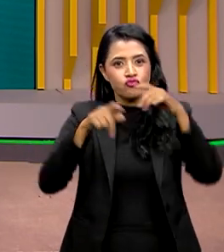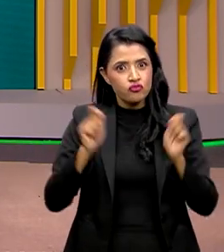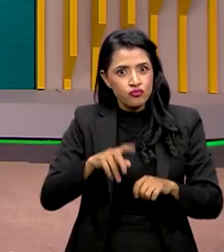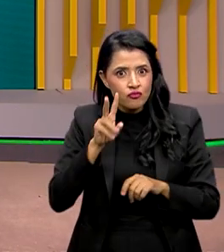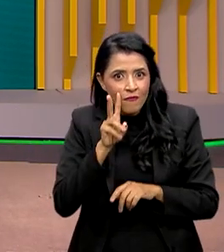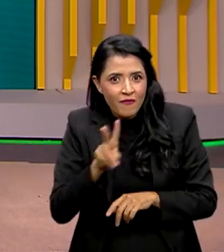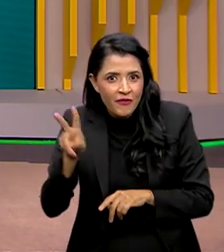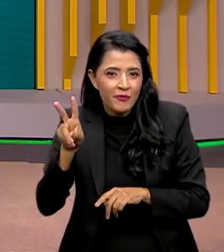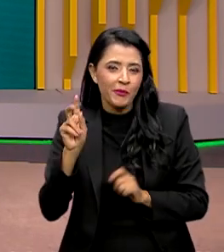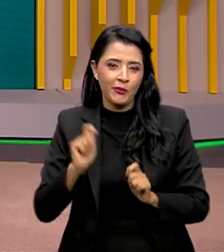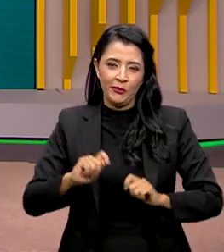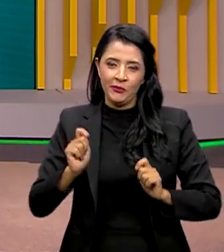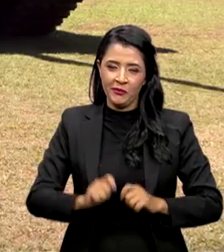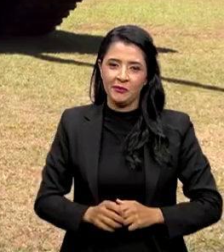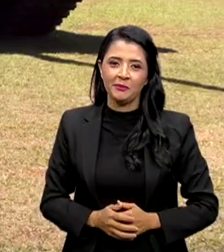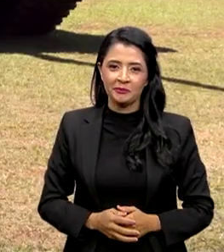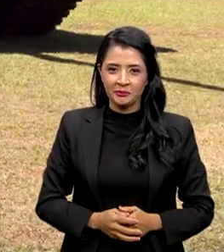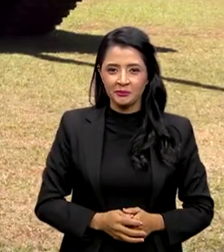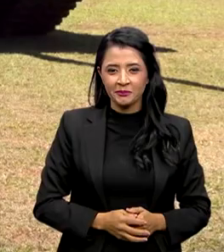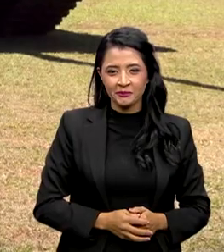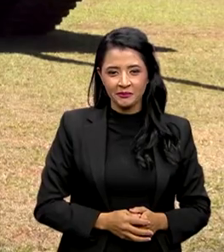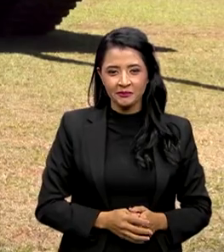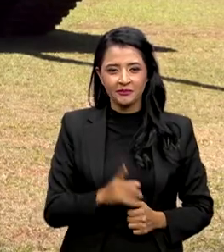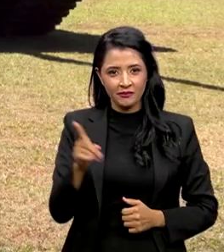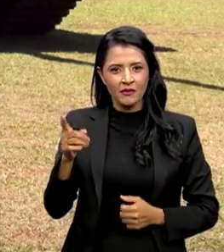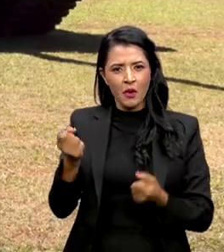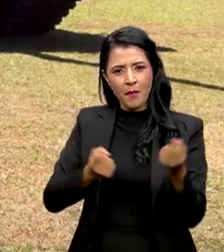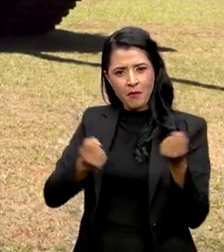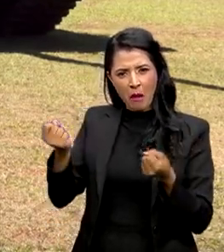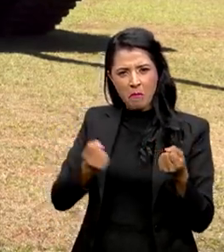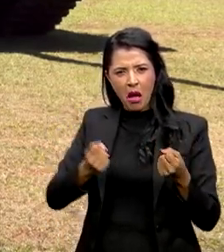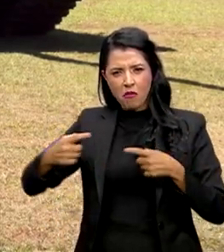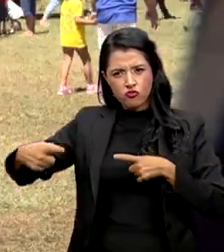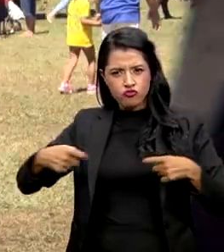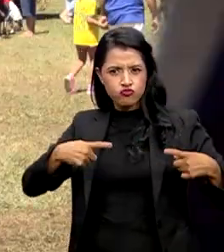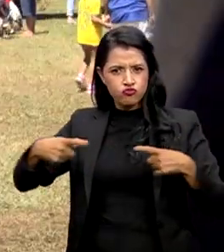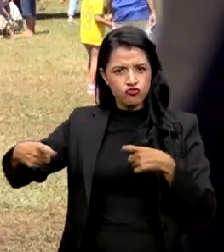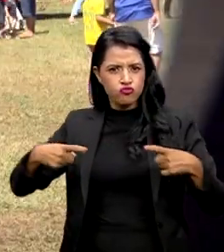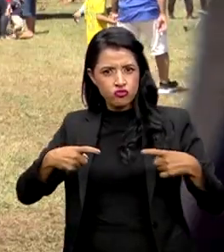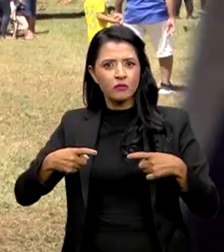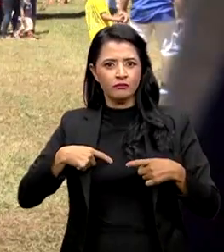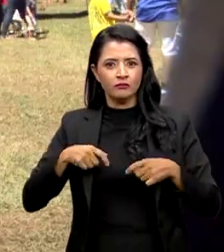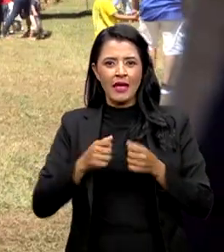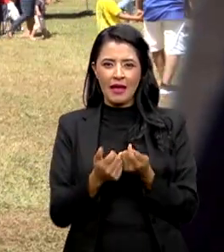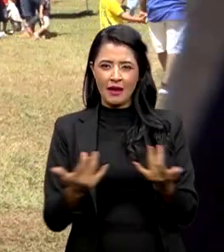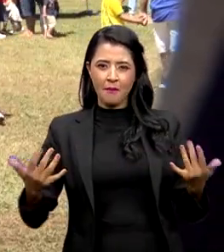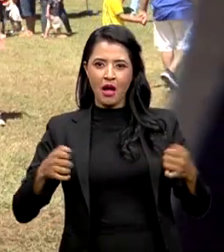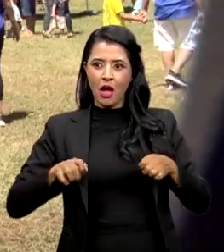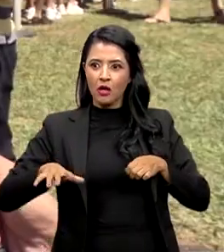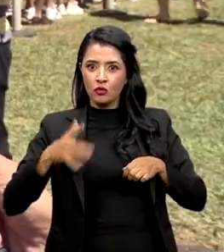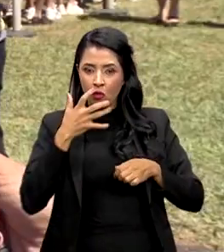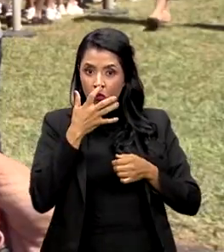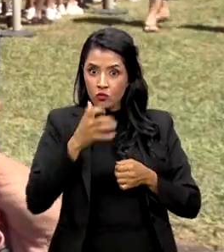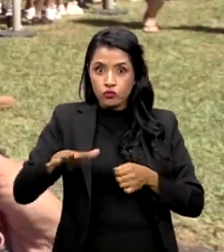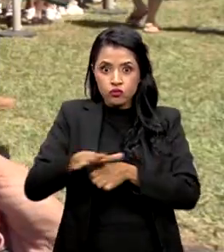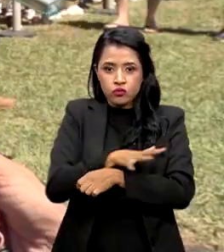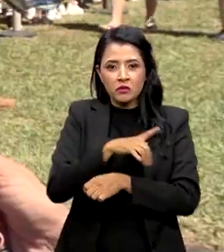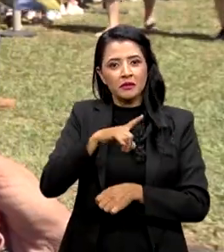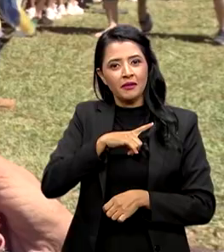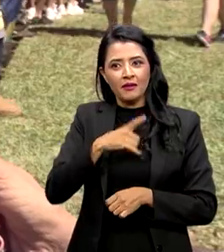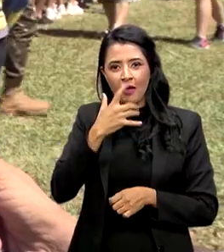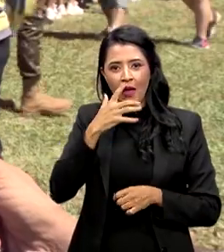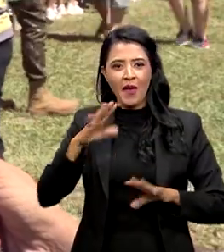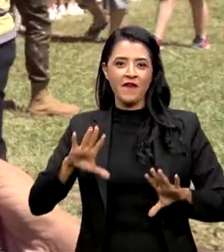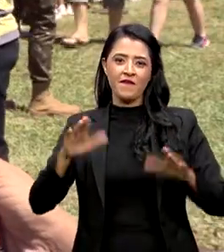vistos pelo público. Os veículos de combate tomaram conta do gramado da Esplanada. Vamos, que é um evento